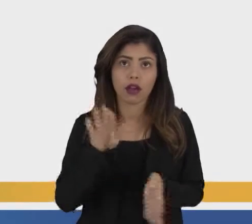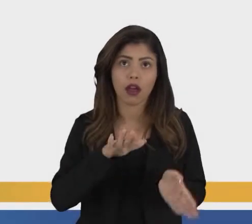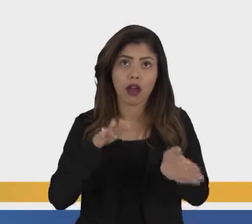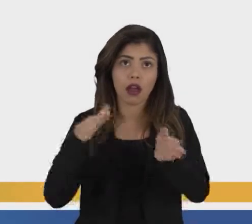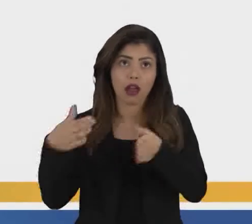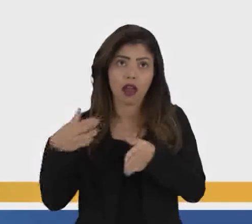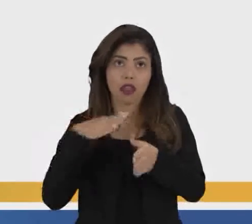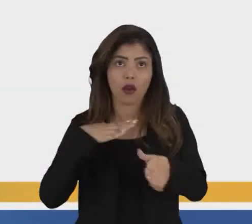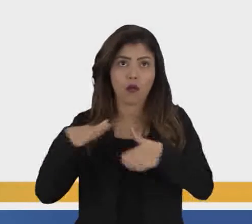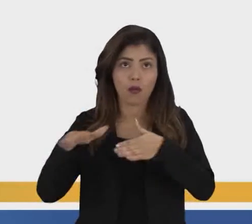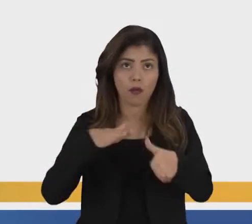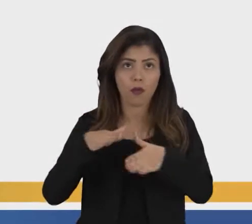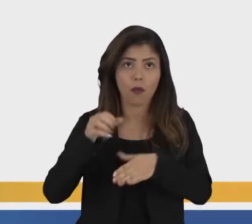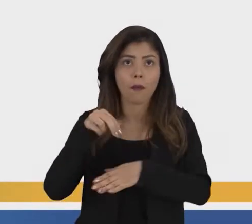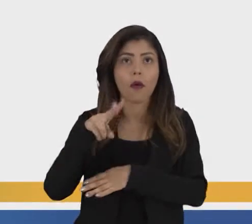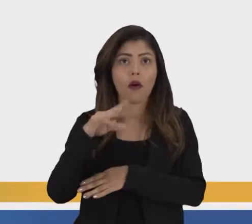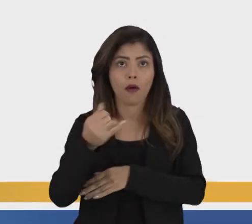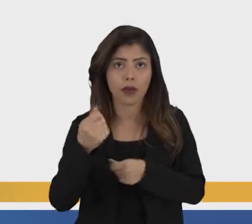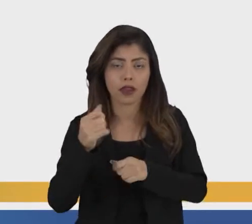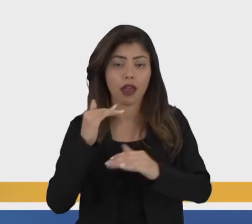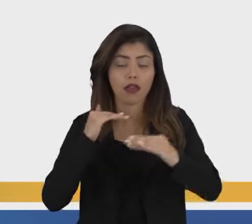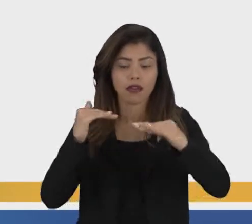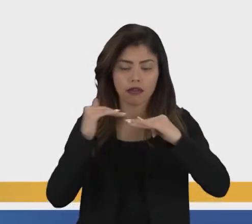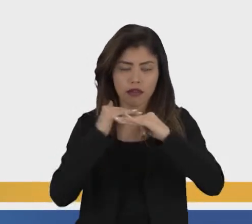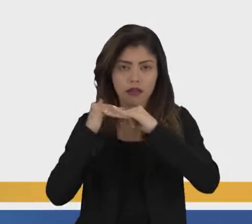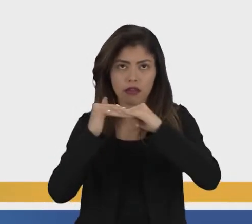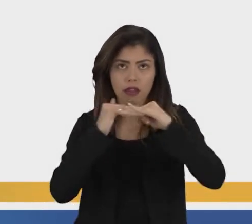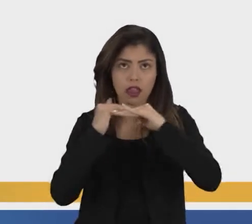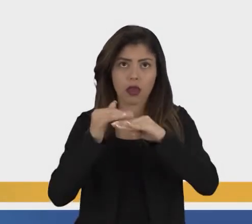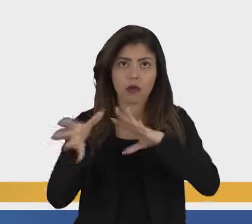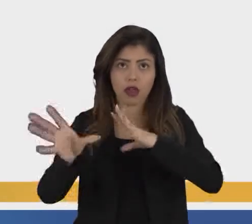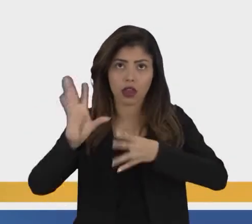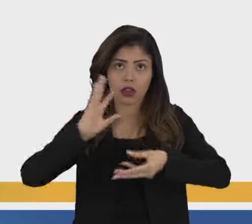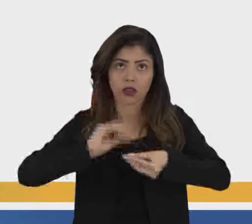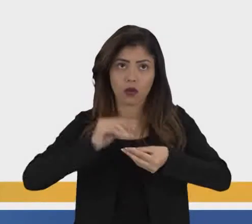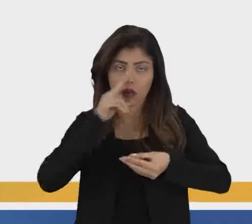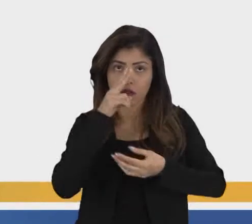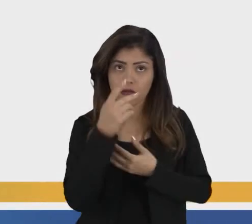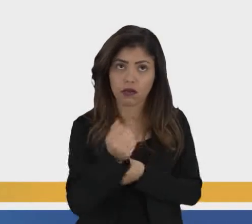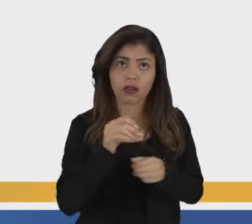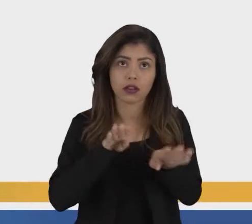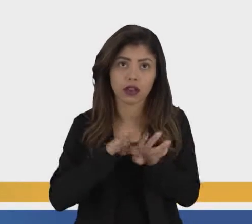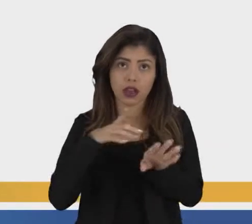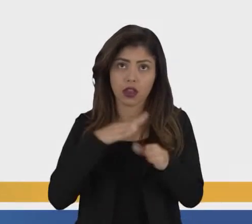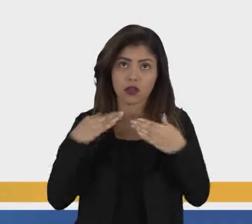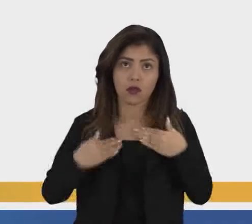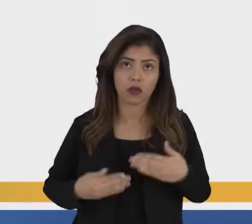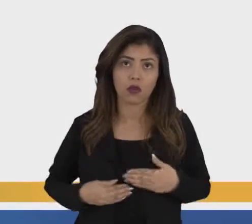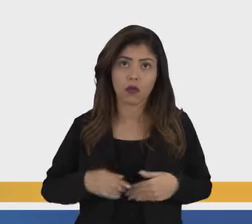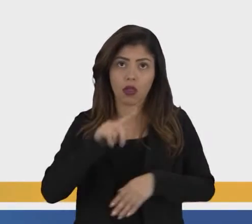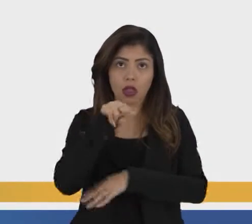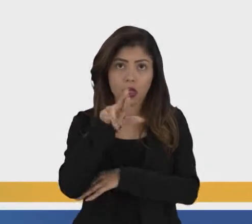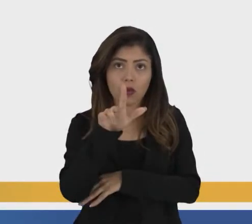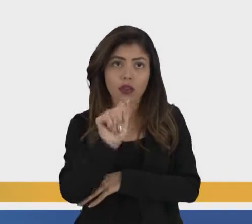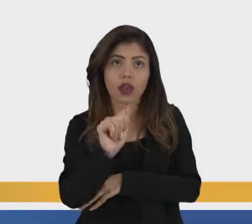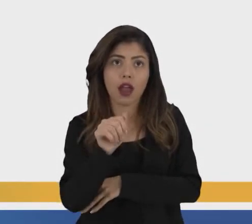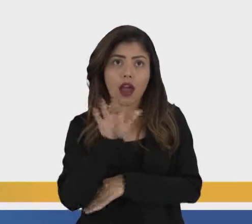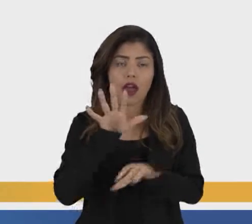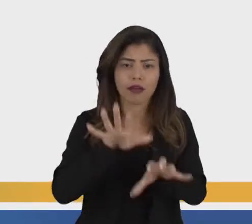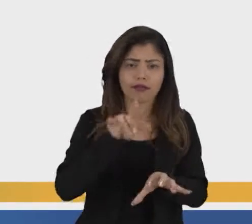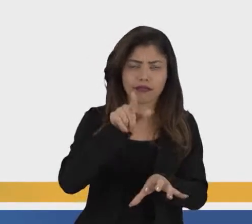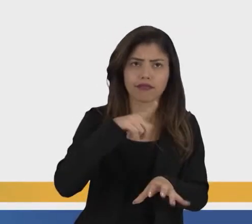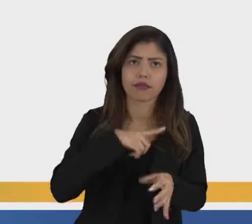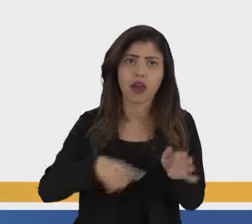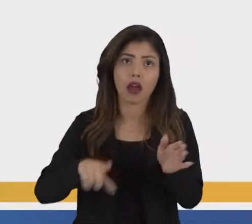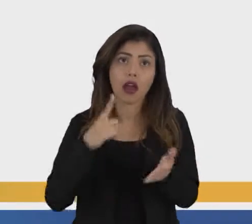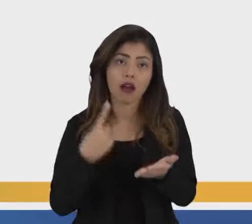a zero. Ou seja, para que este móvel esteja em equilíbrio, é necessária que a somatória de forças que agem sobre o corpo